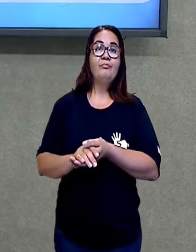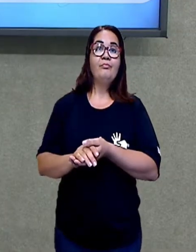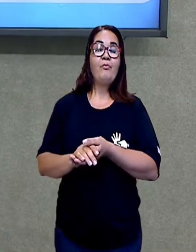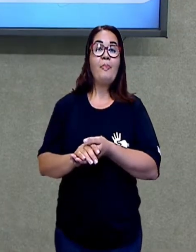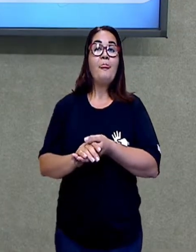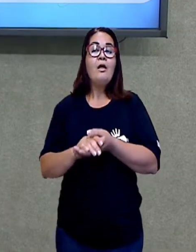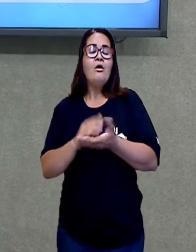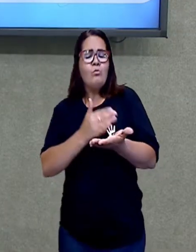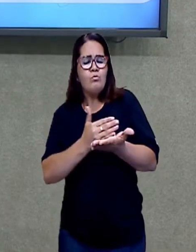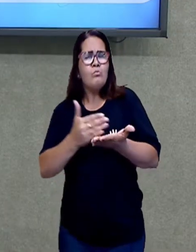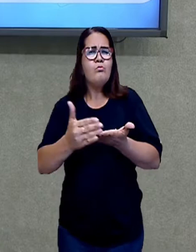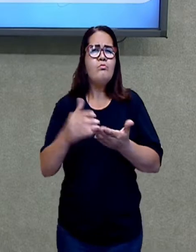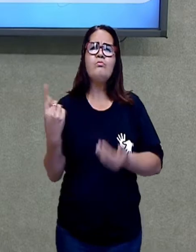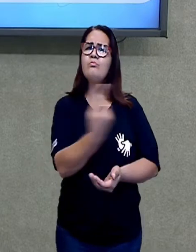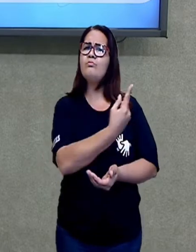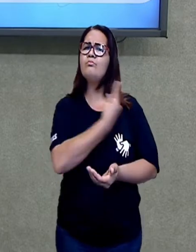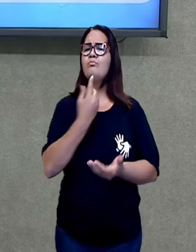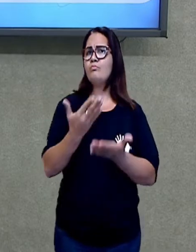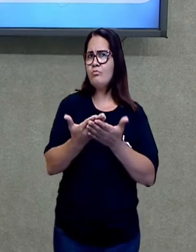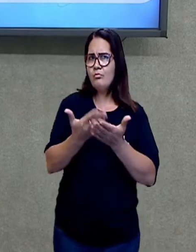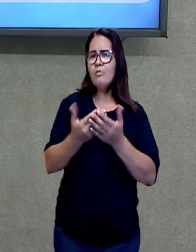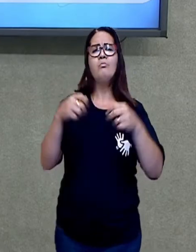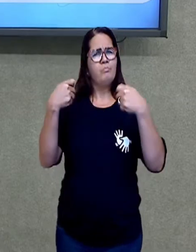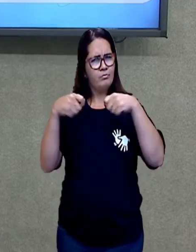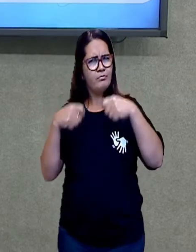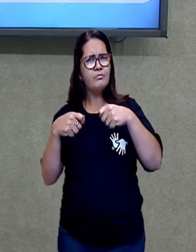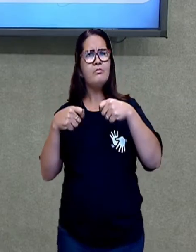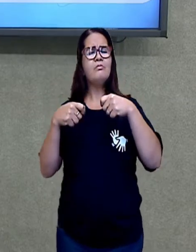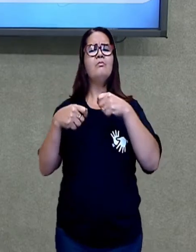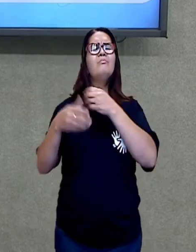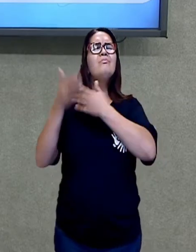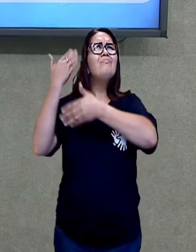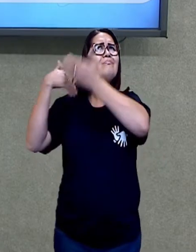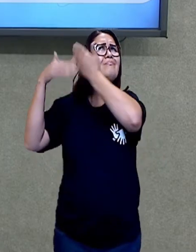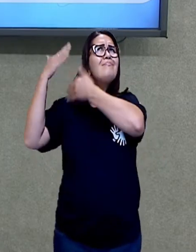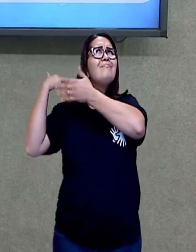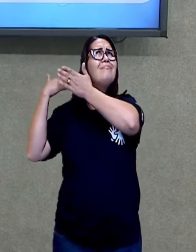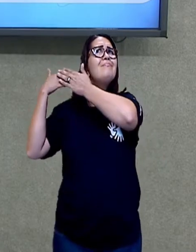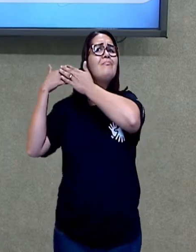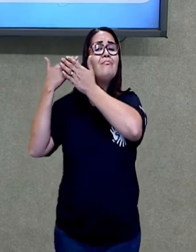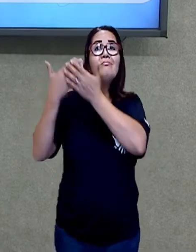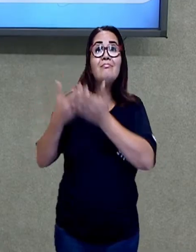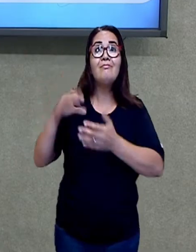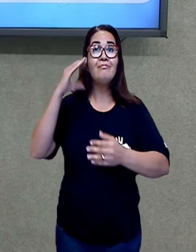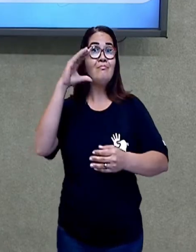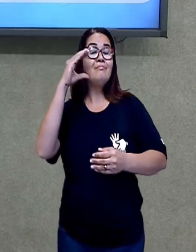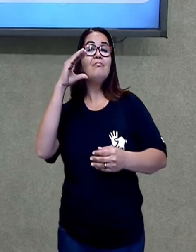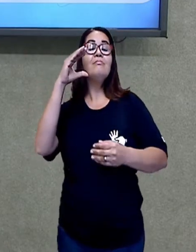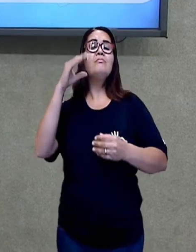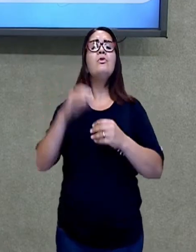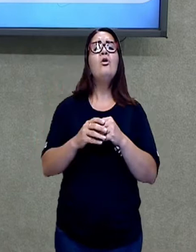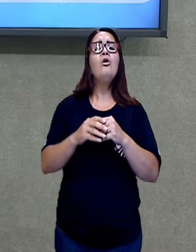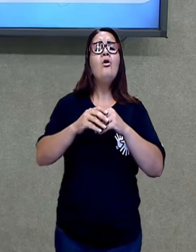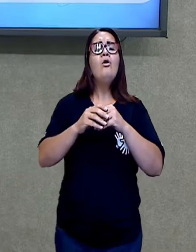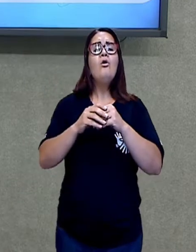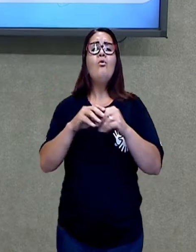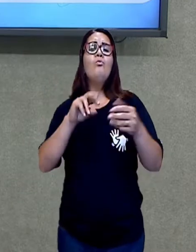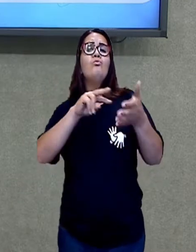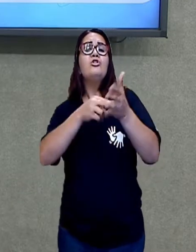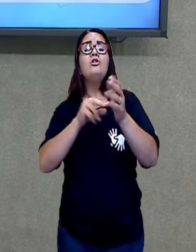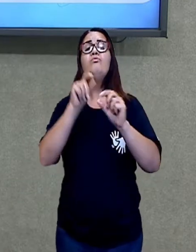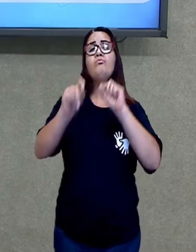o início da nossa aula, precisamos identificar lá nas aulas de ciência o que são elementos líquidos e o que